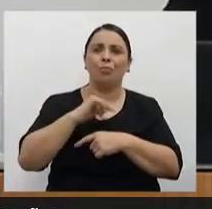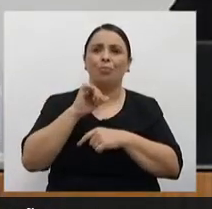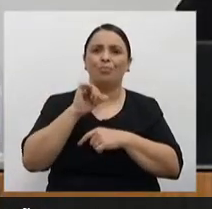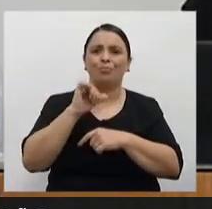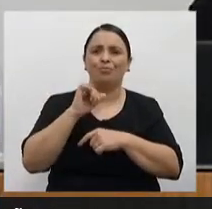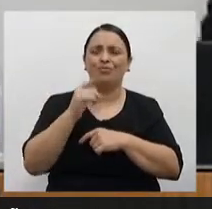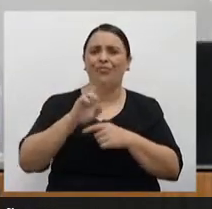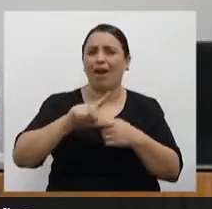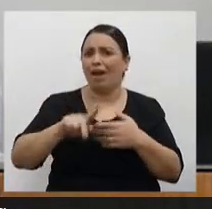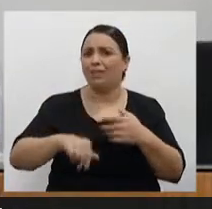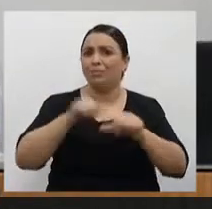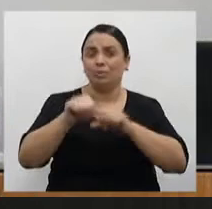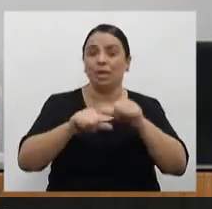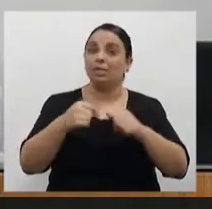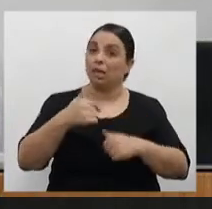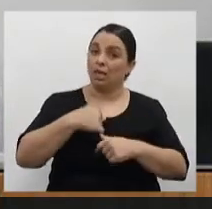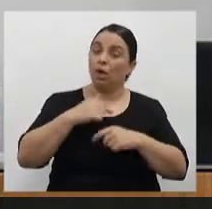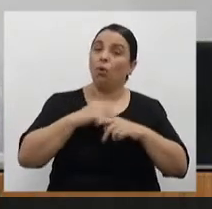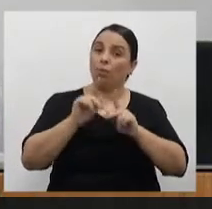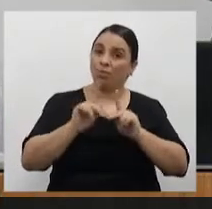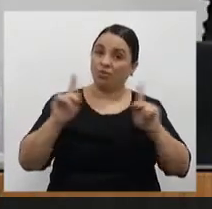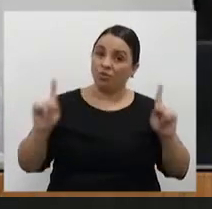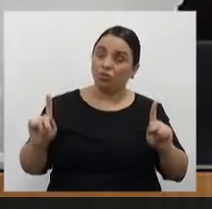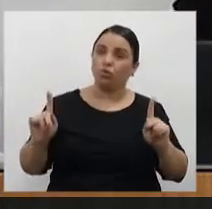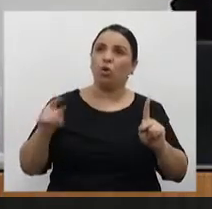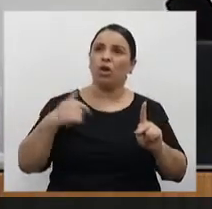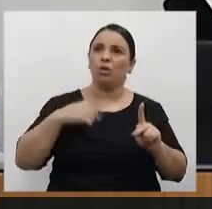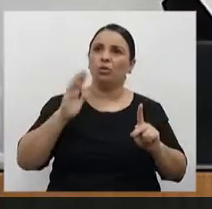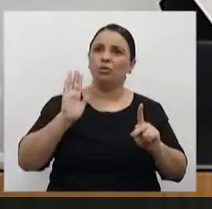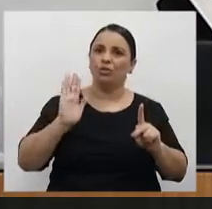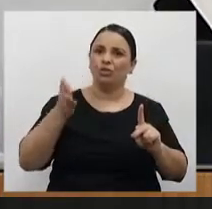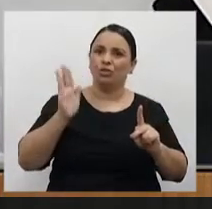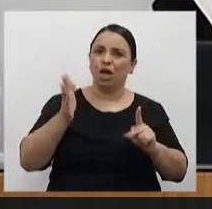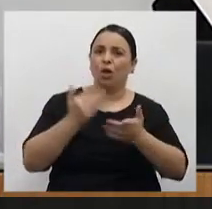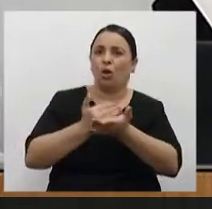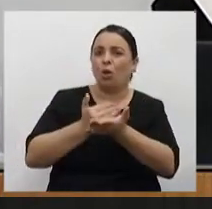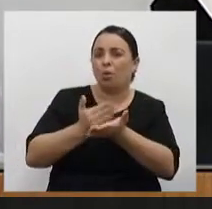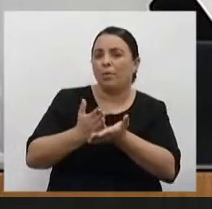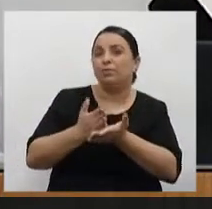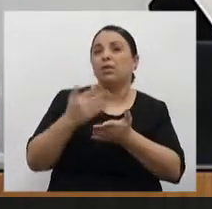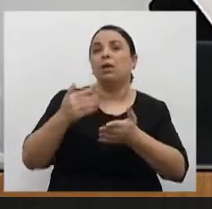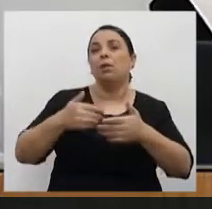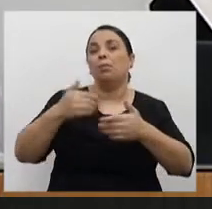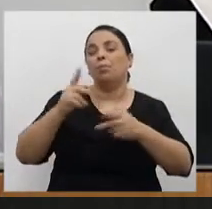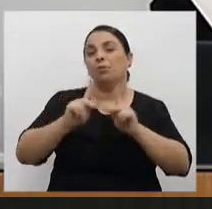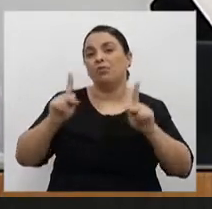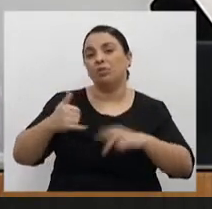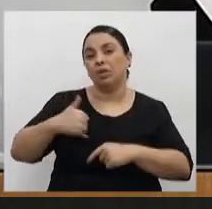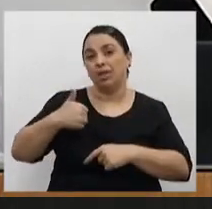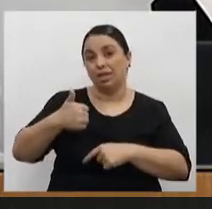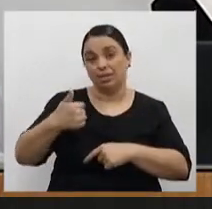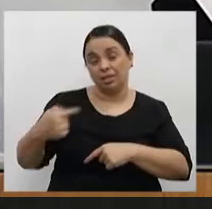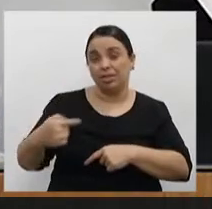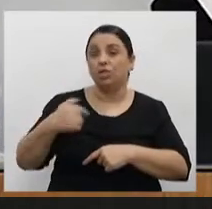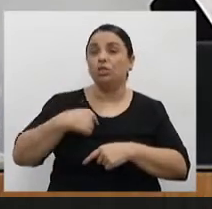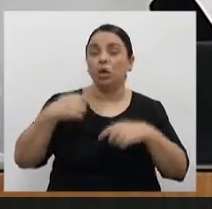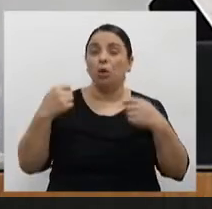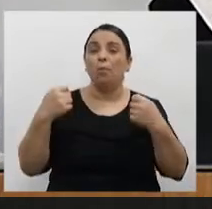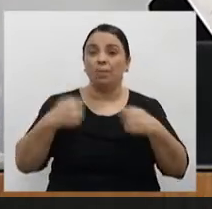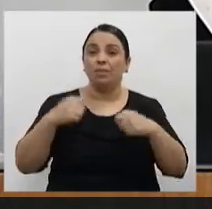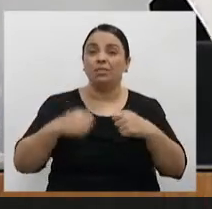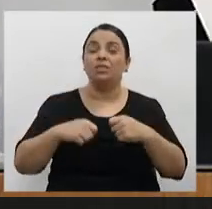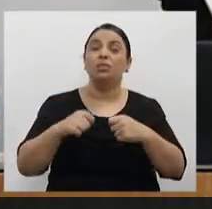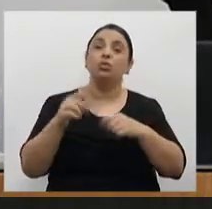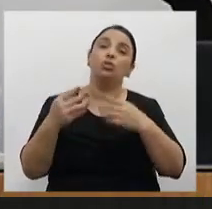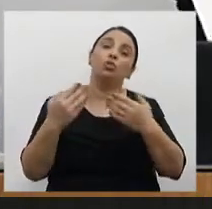defensor da categoria, né, professor desde os 17 anos, eu não posso deixar de discutir aqui nessa comissão essa